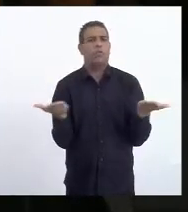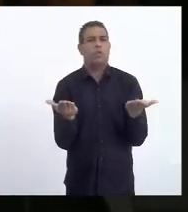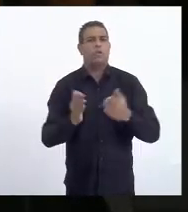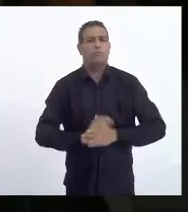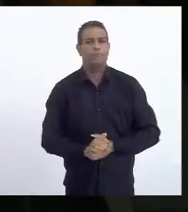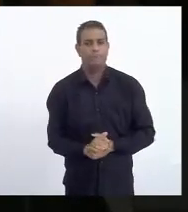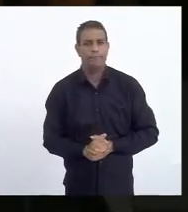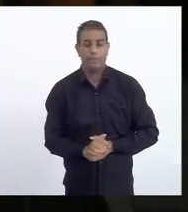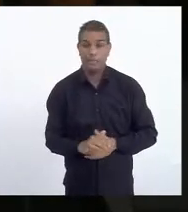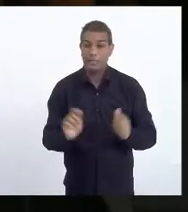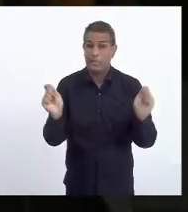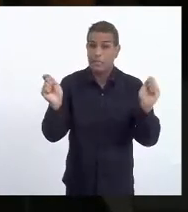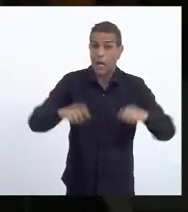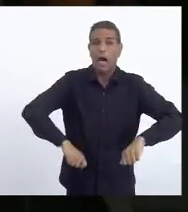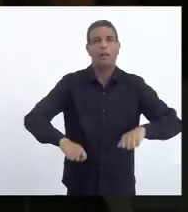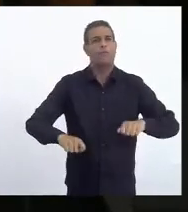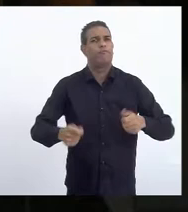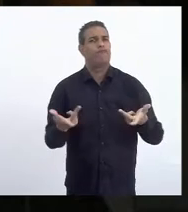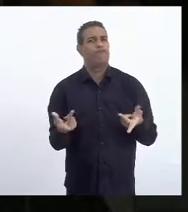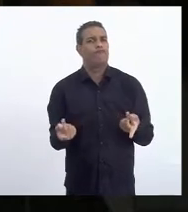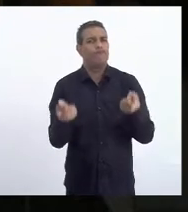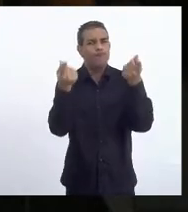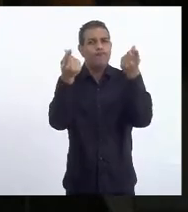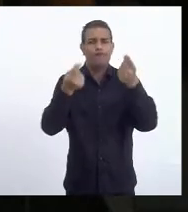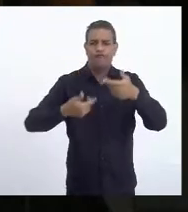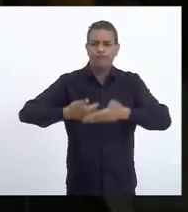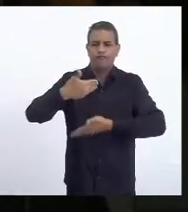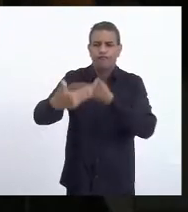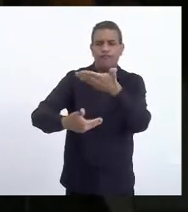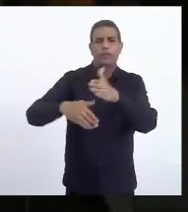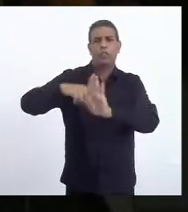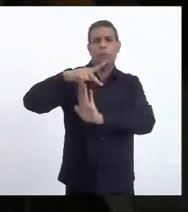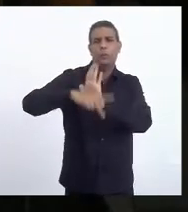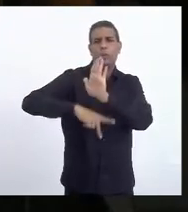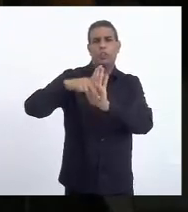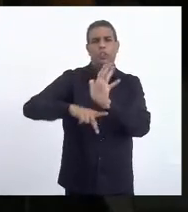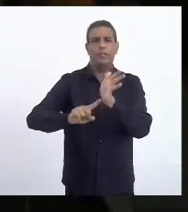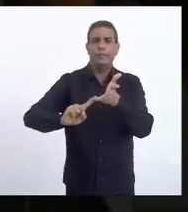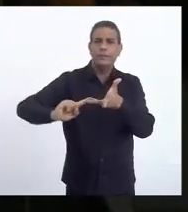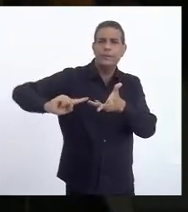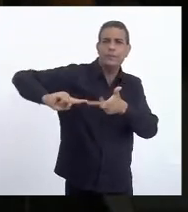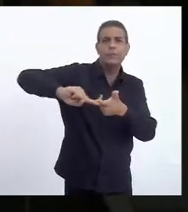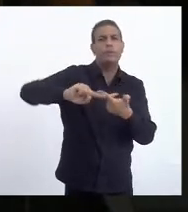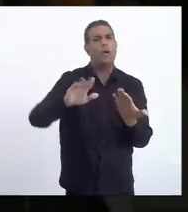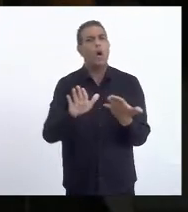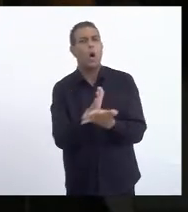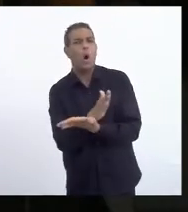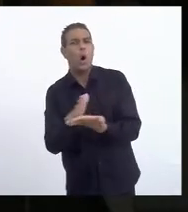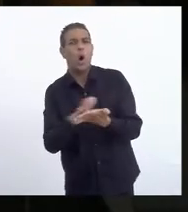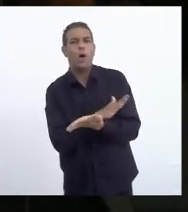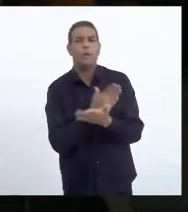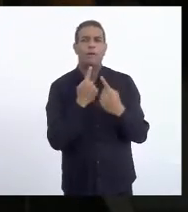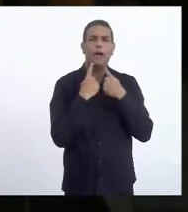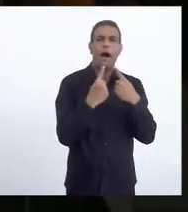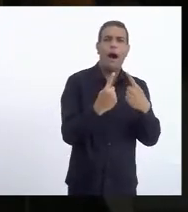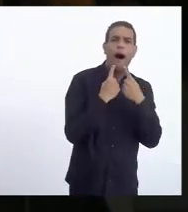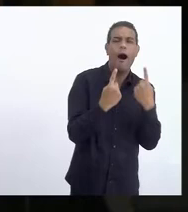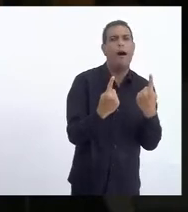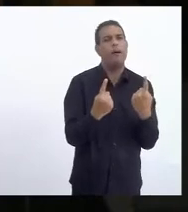tá rica e em projetos alguns polêmicos